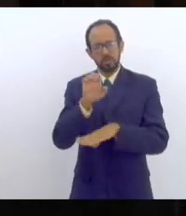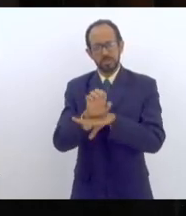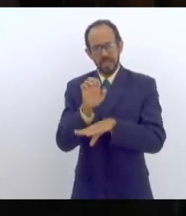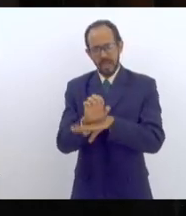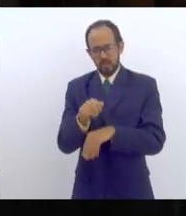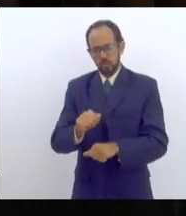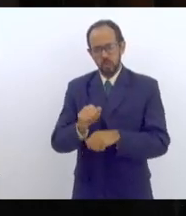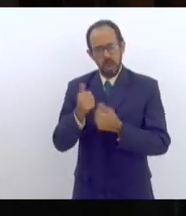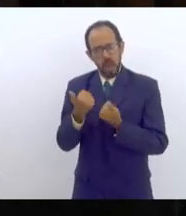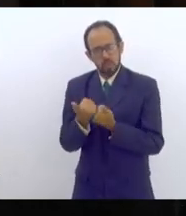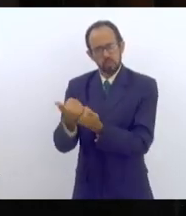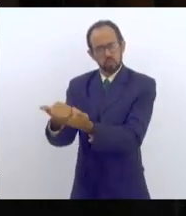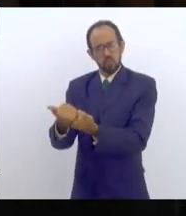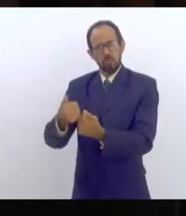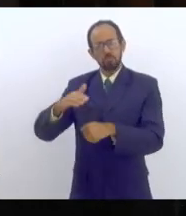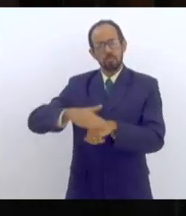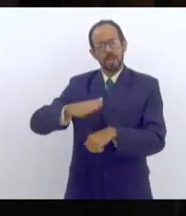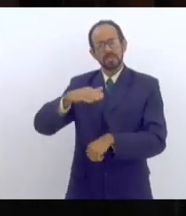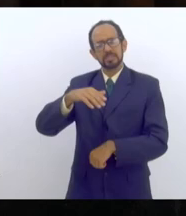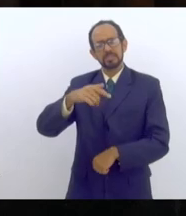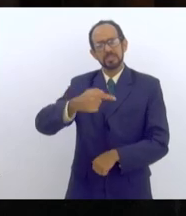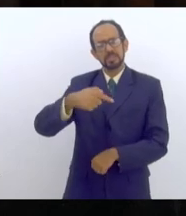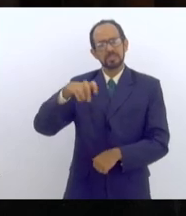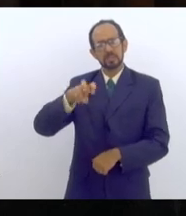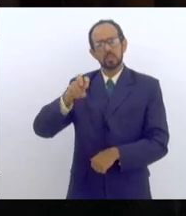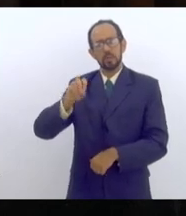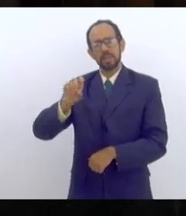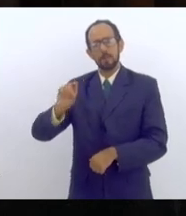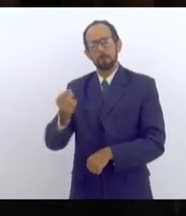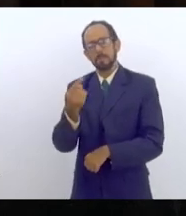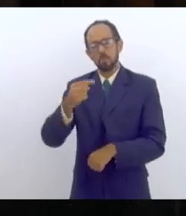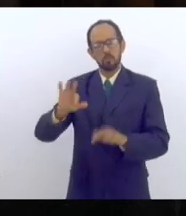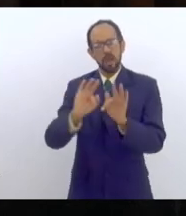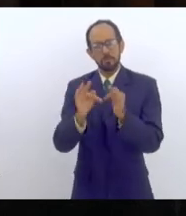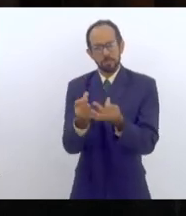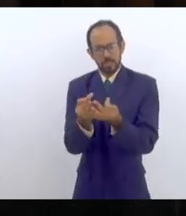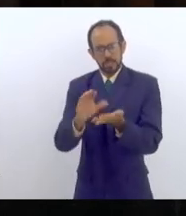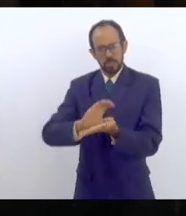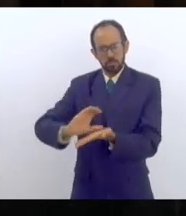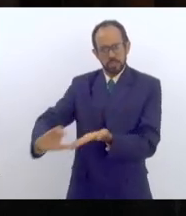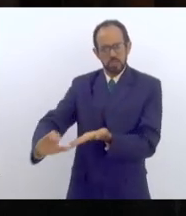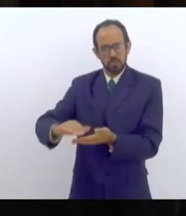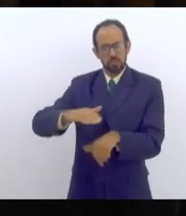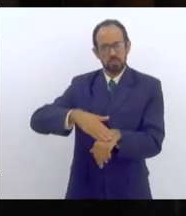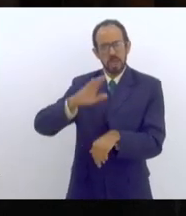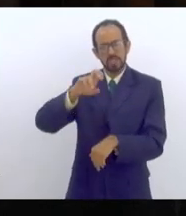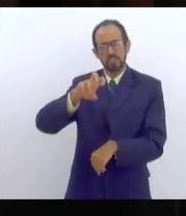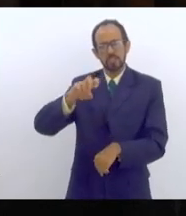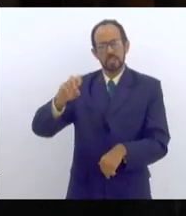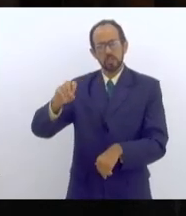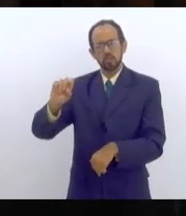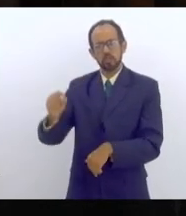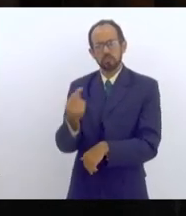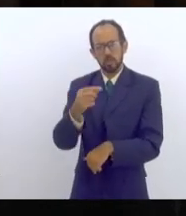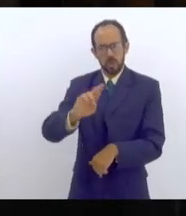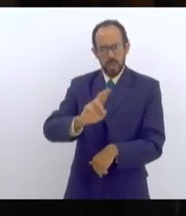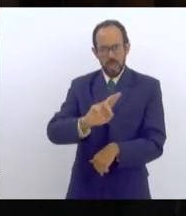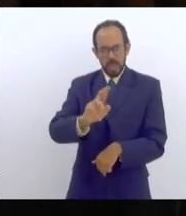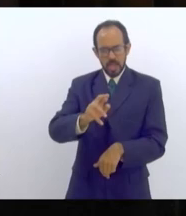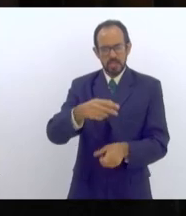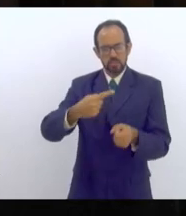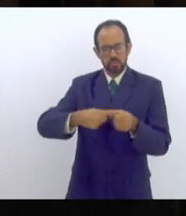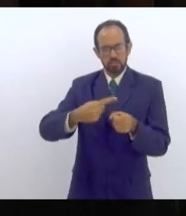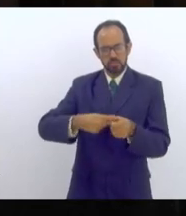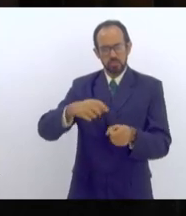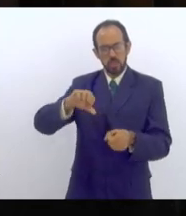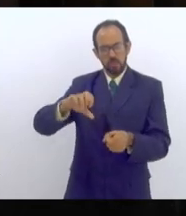450 mil famílias em situação de vulnerabilidade, injetando mais de R$500 milhões na economia nos 92 municípios